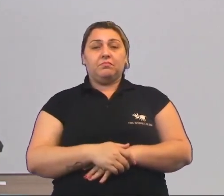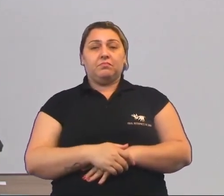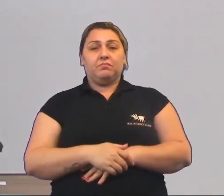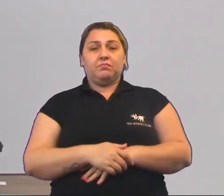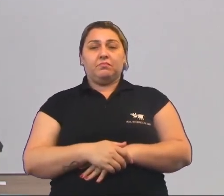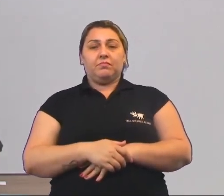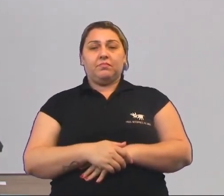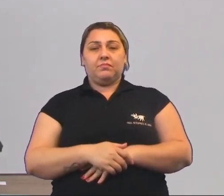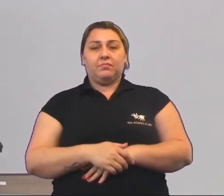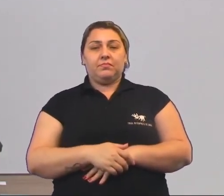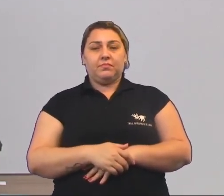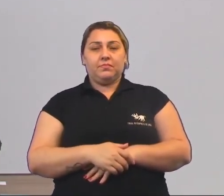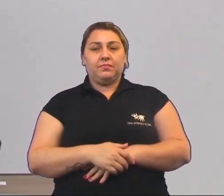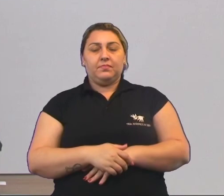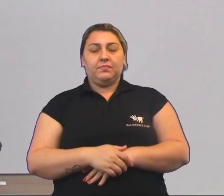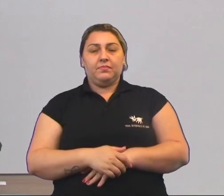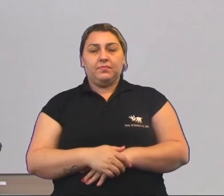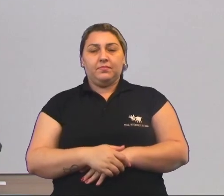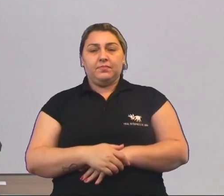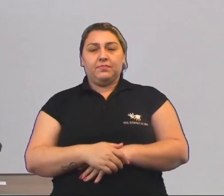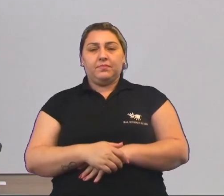9 horas?